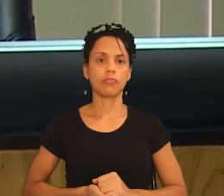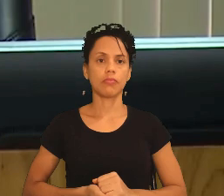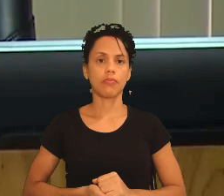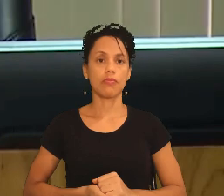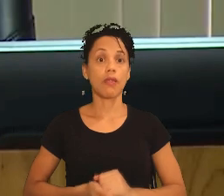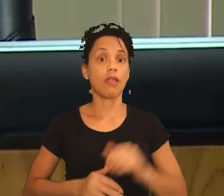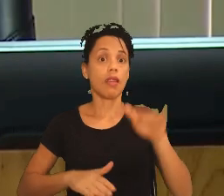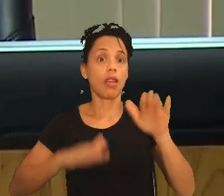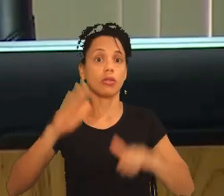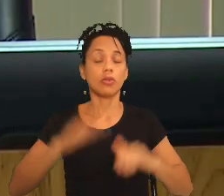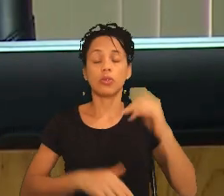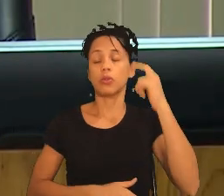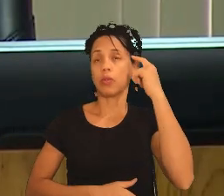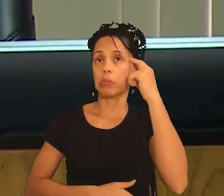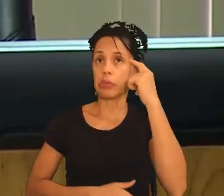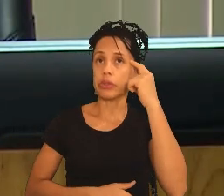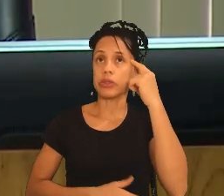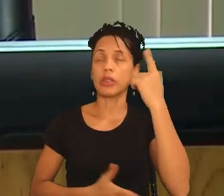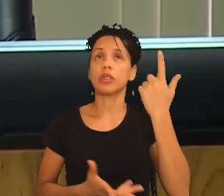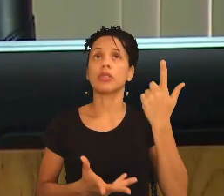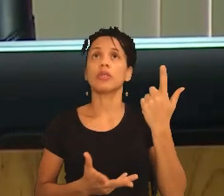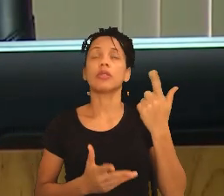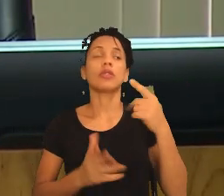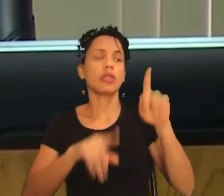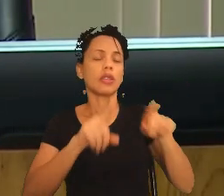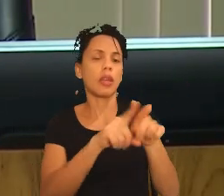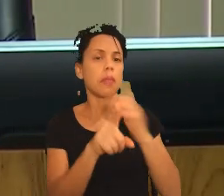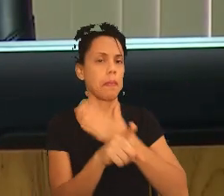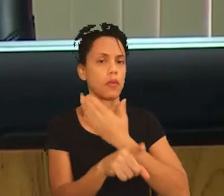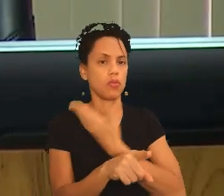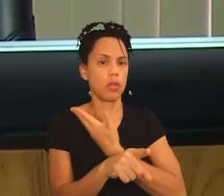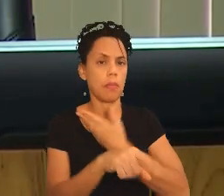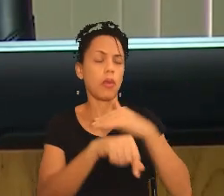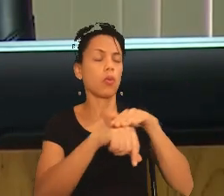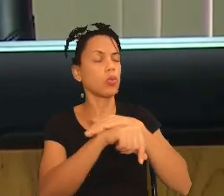gente sofre com ditadura militar na nossa terra.